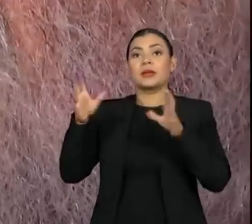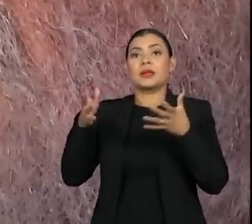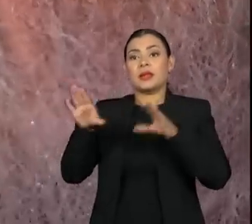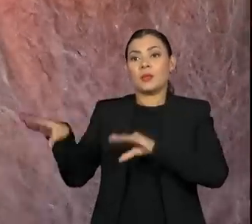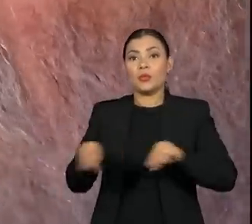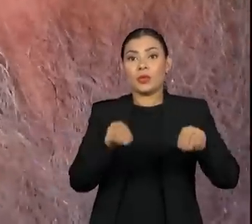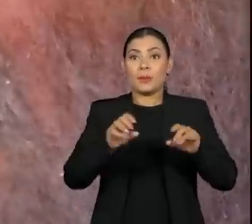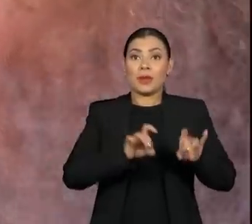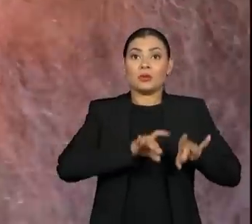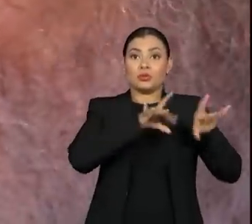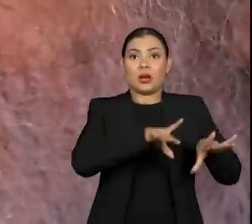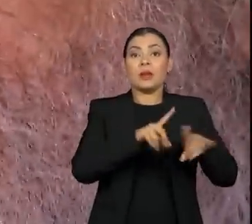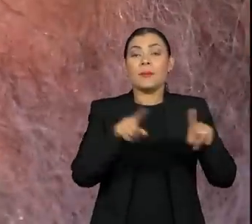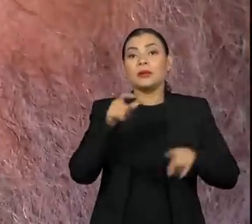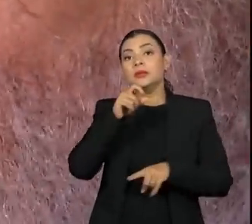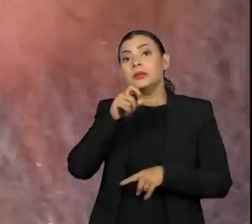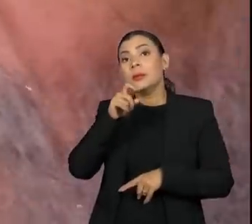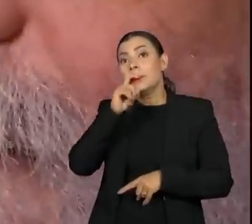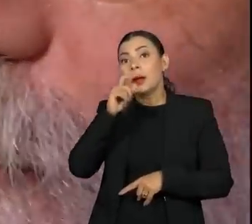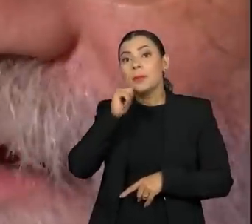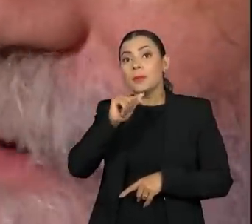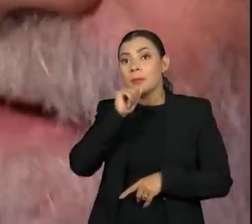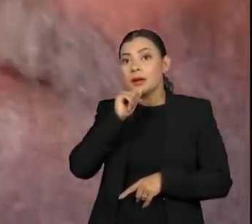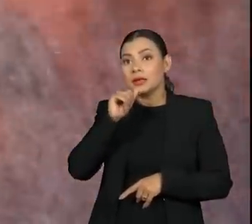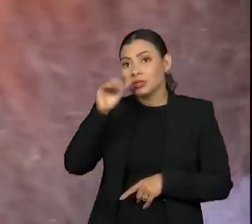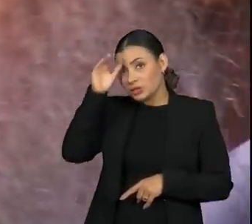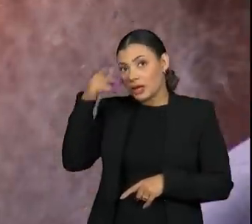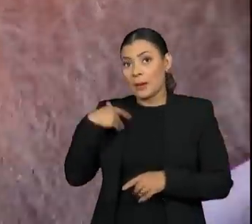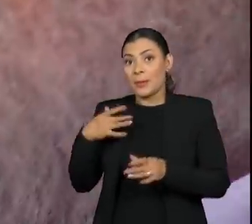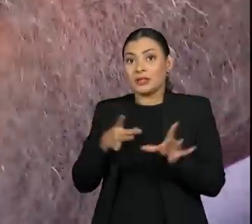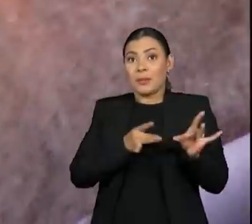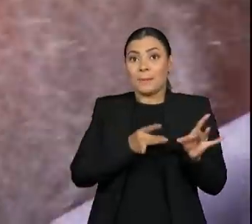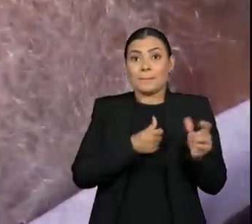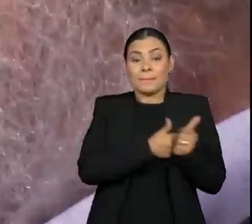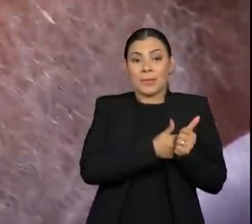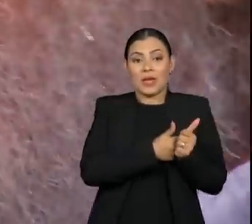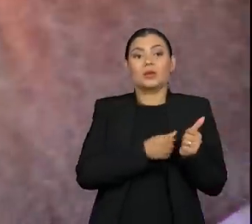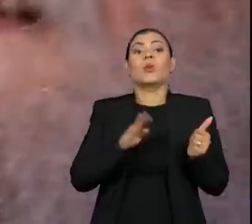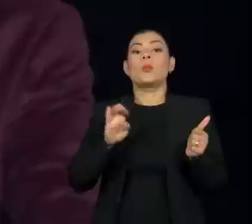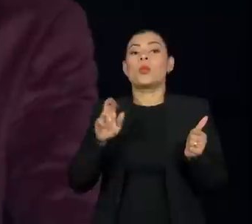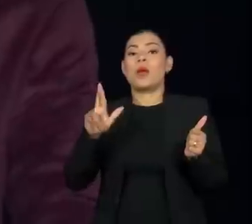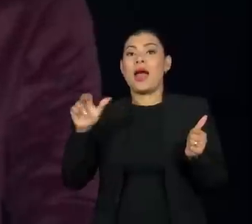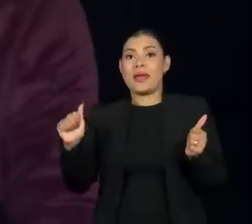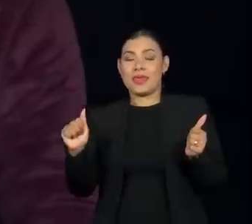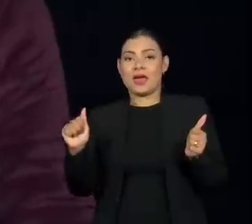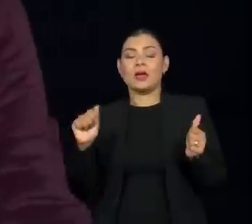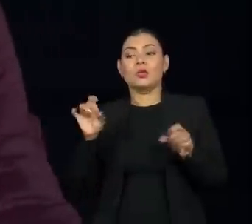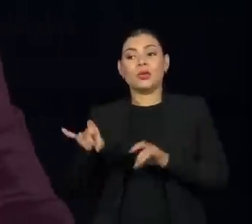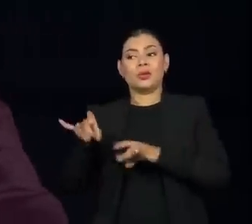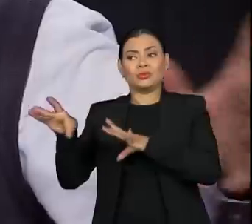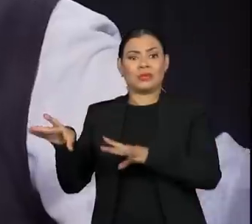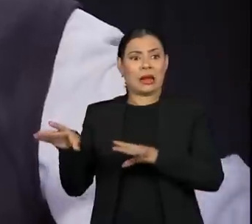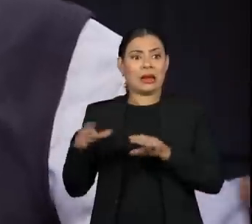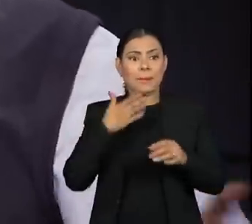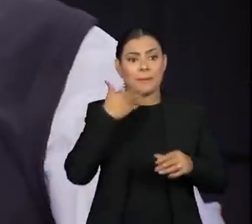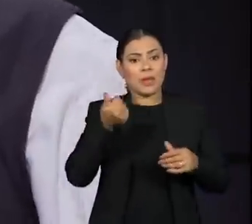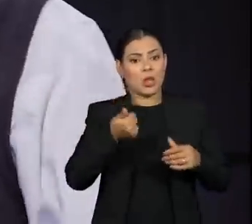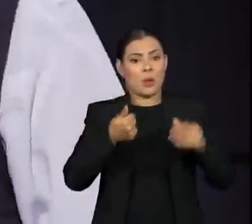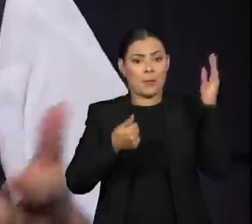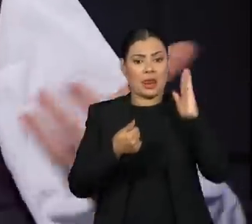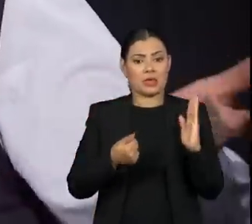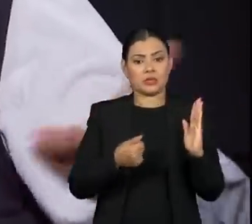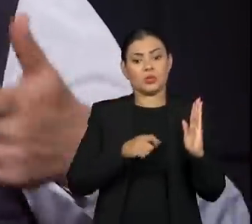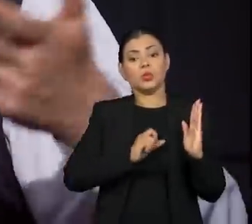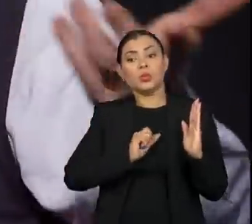mas minha mãe minha tia olharam o mapa e o Brasil era muito mais perto da Bulgária do que a Austrália falou não não vamos mostrar o Brasil